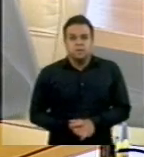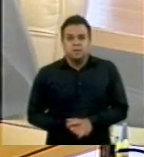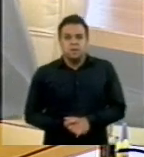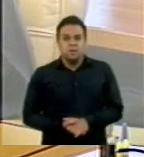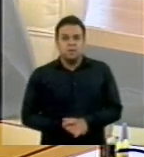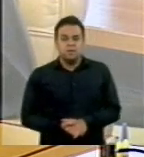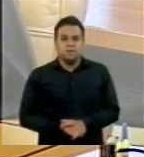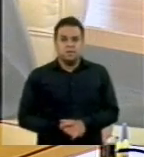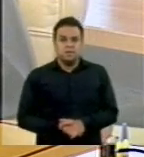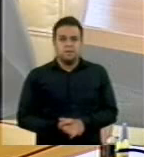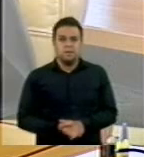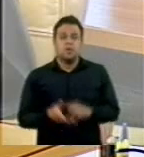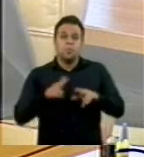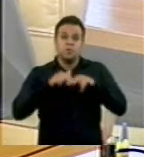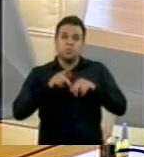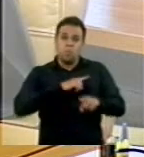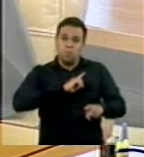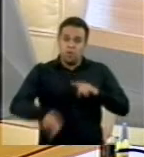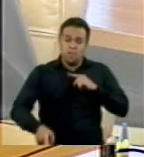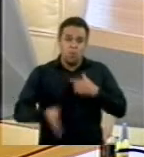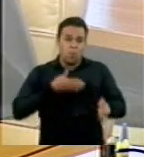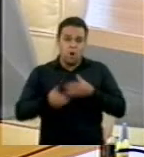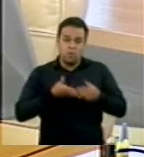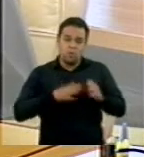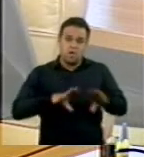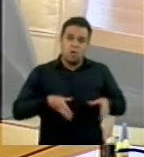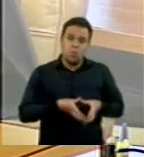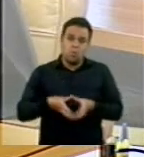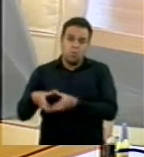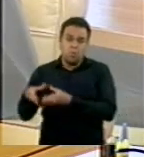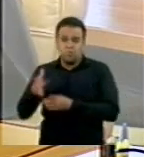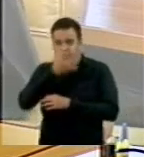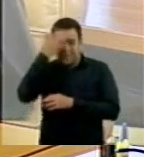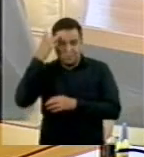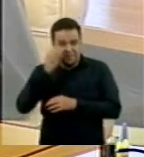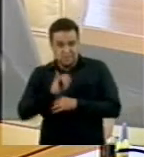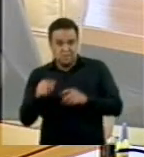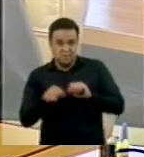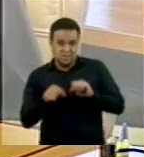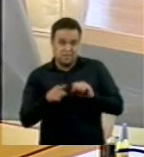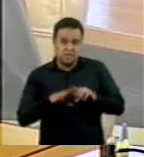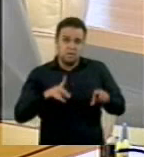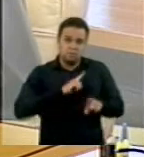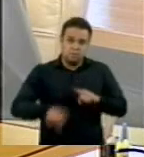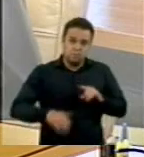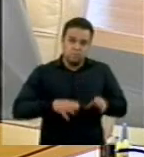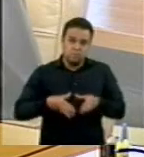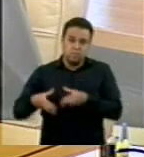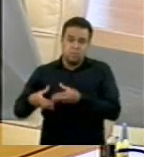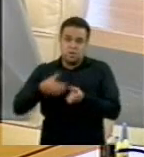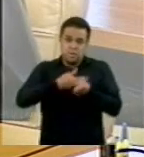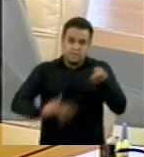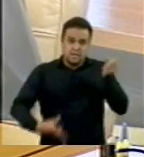a priori de quaisquer grupos de pessoas da possibilidade de praticar tal ato, a doação de